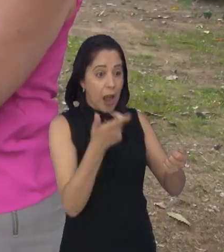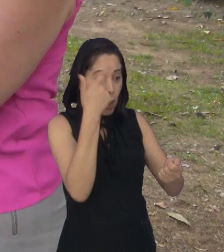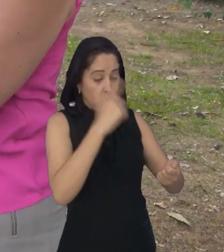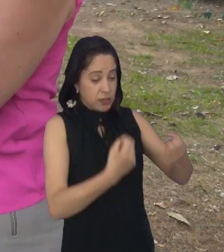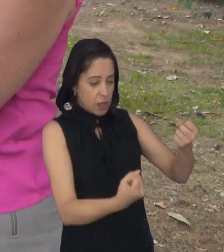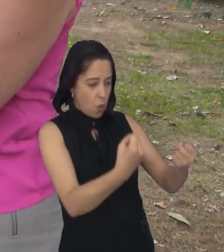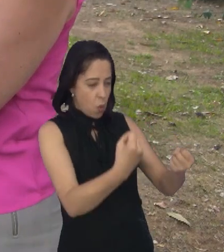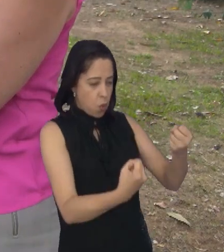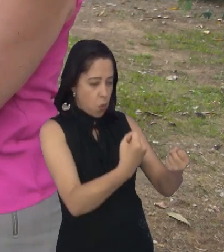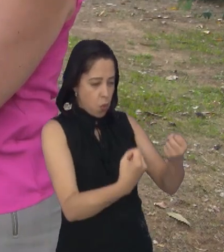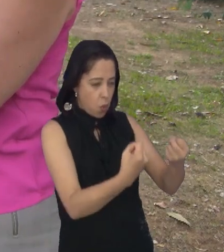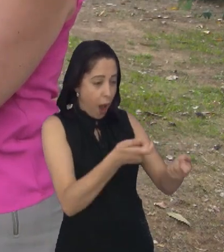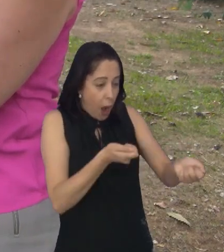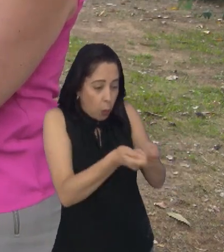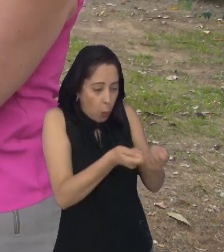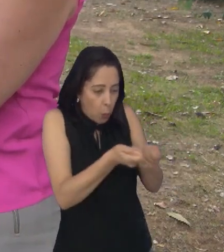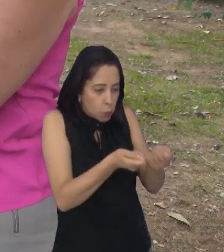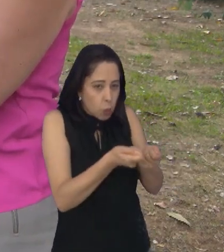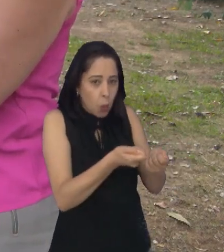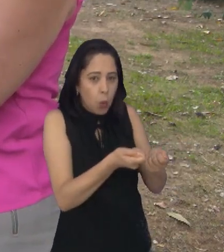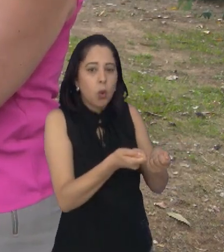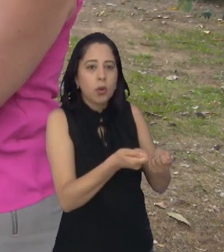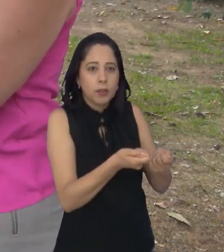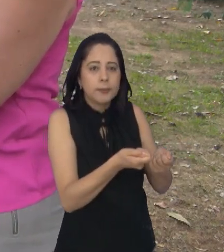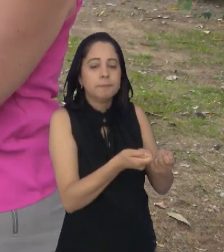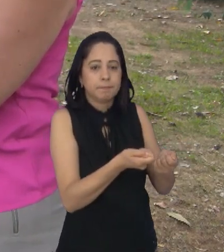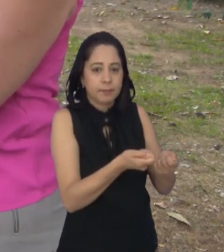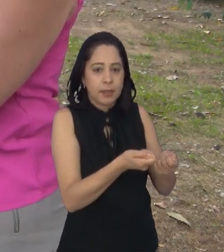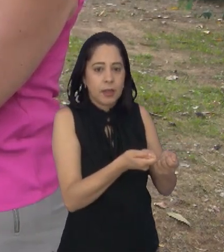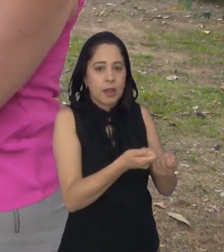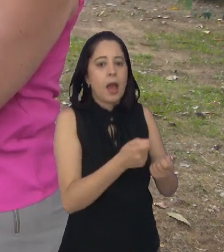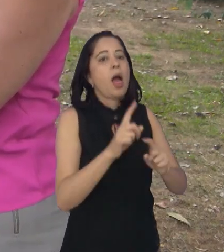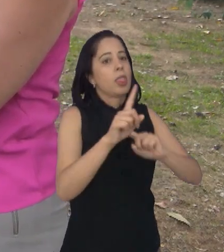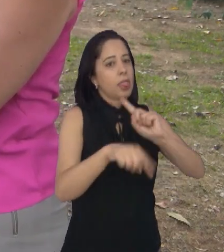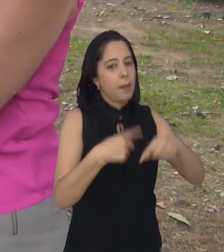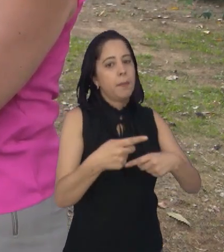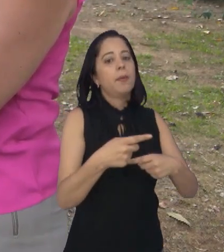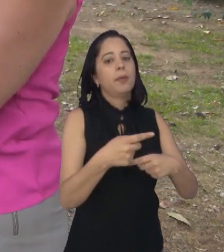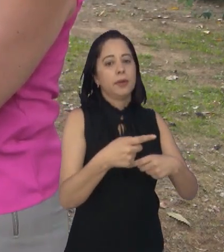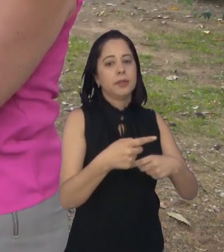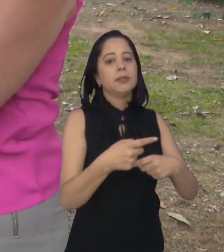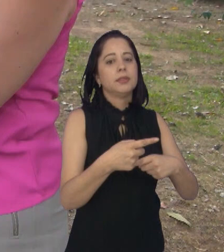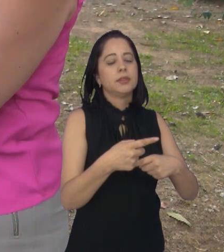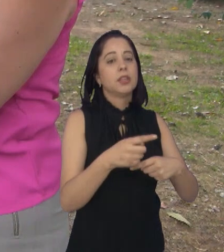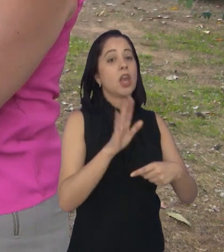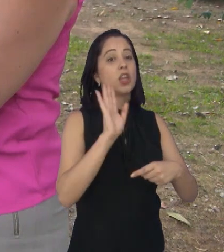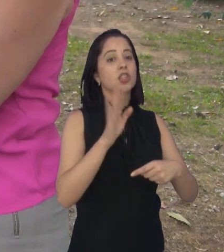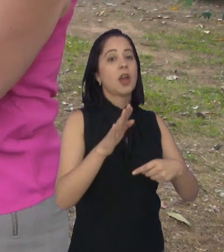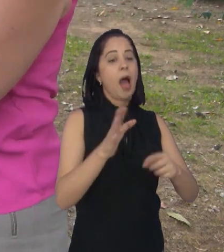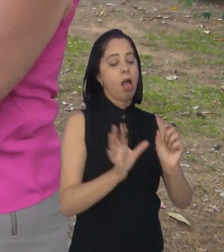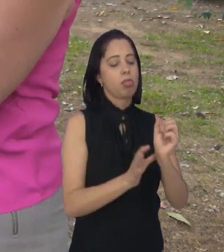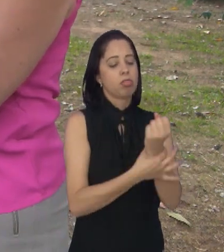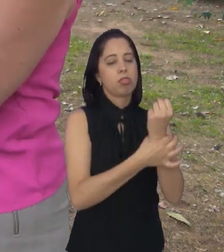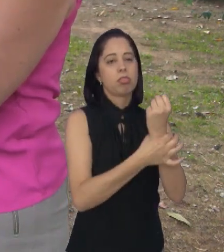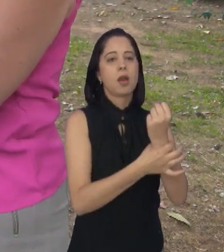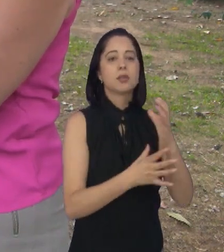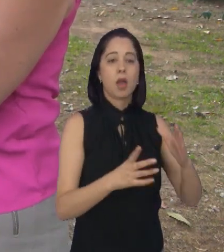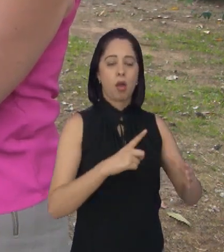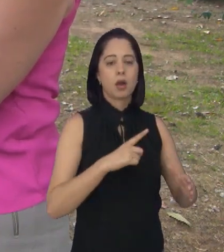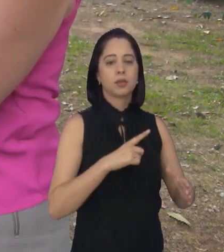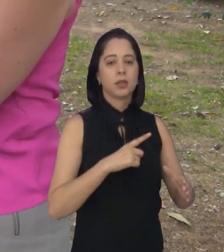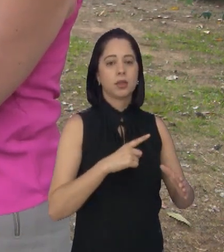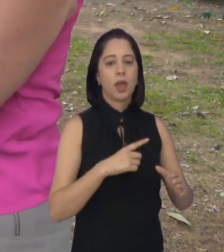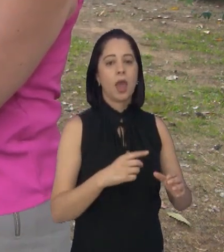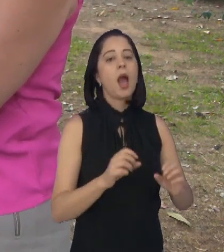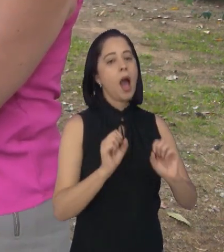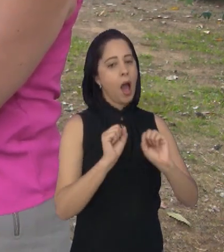Você dominou o carro, dominou os comandos do carro, automaticamente você está tendo direção segura. Aí daí